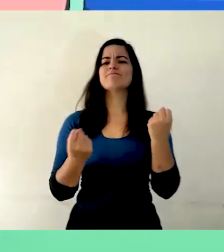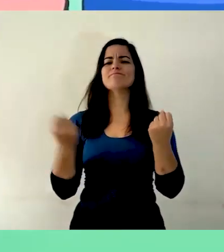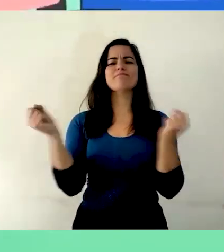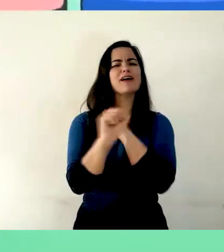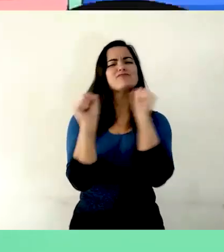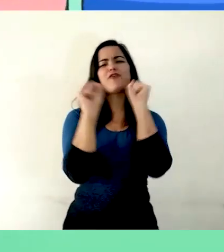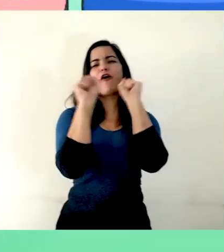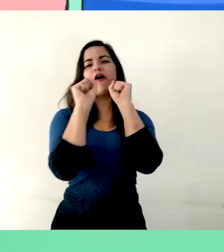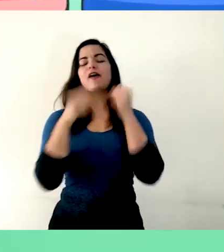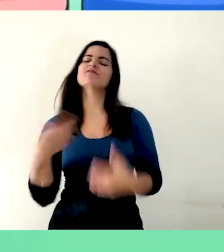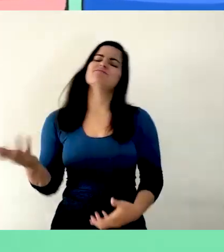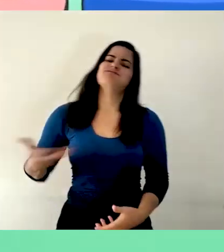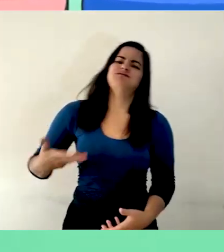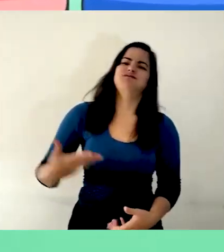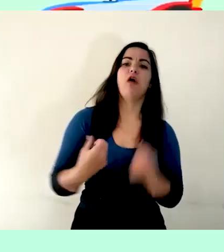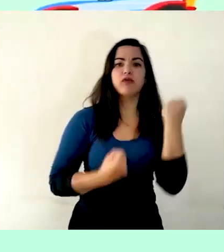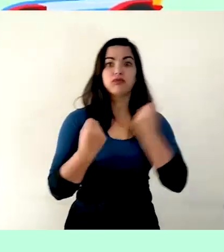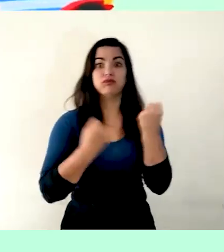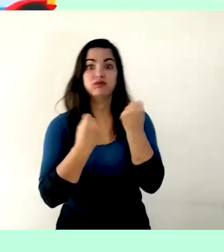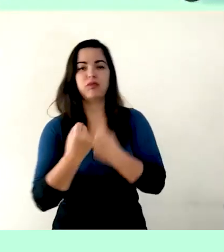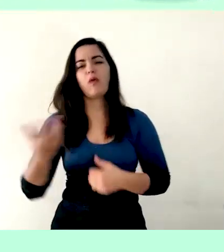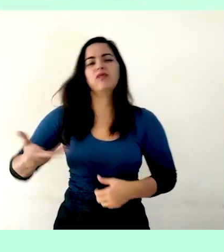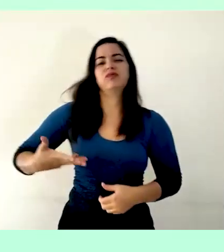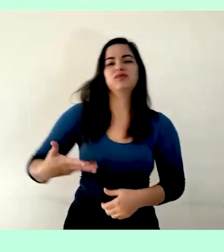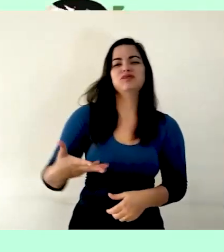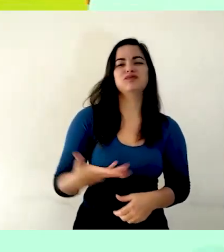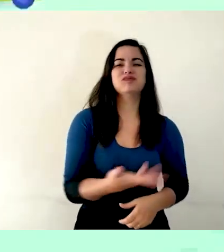correr, correr pra valer.